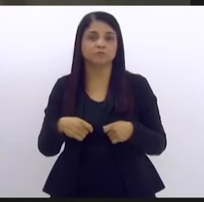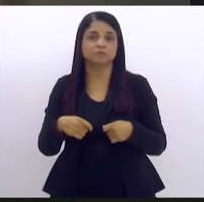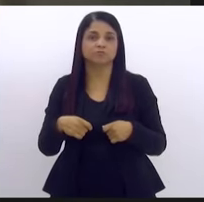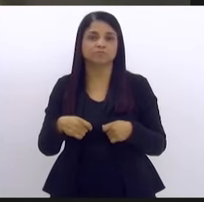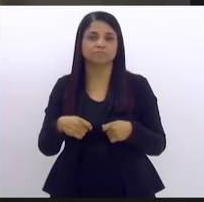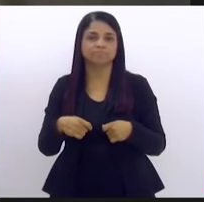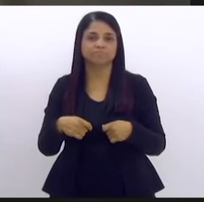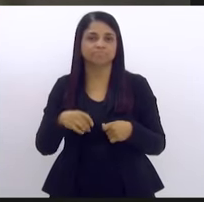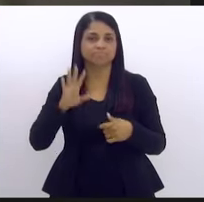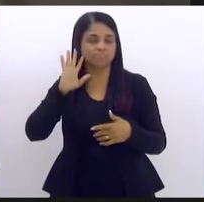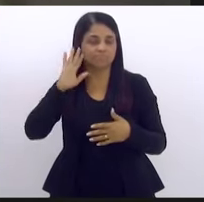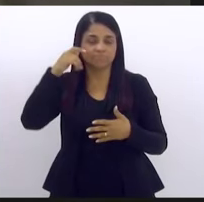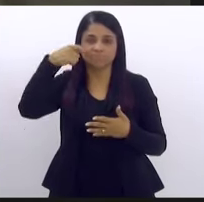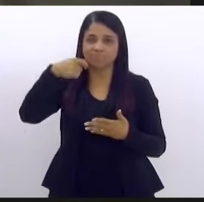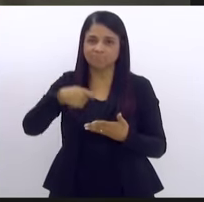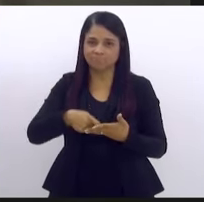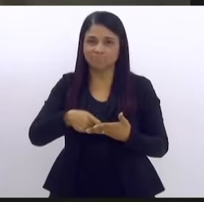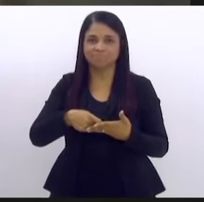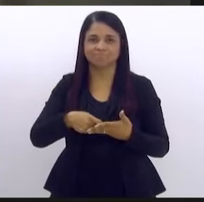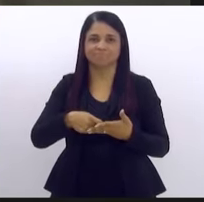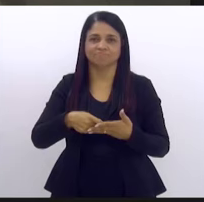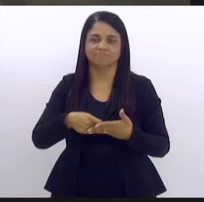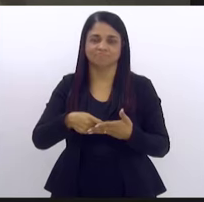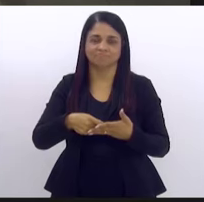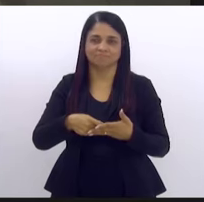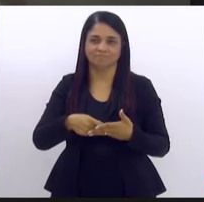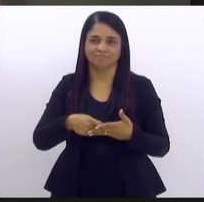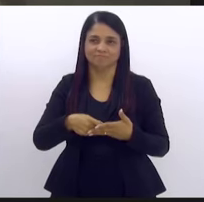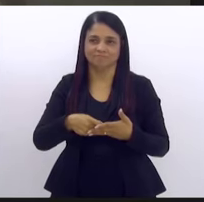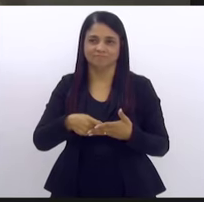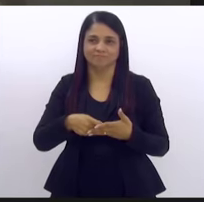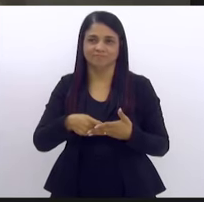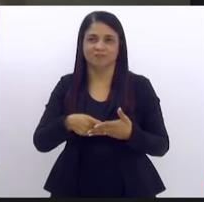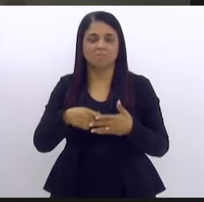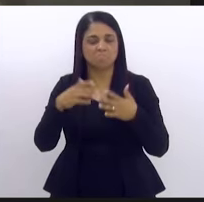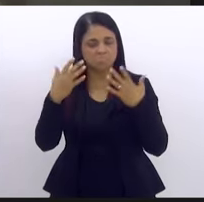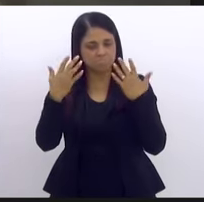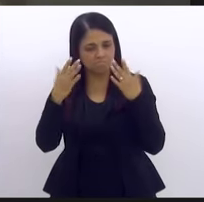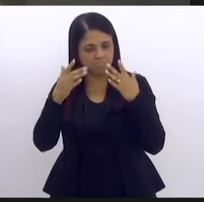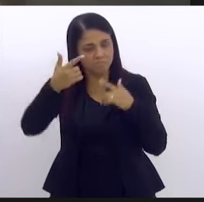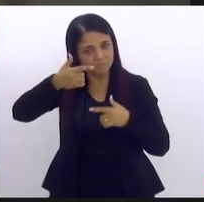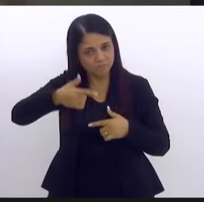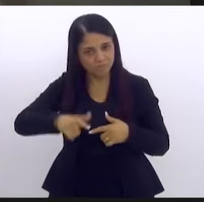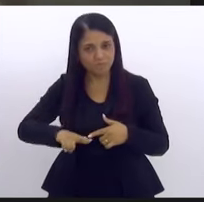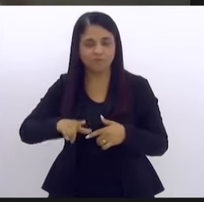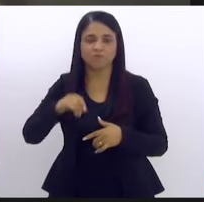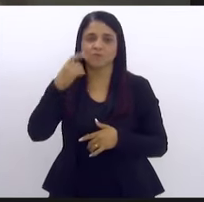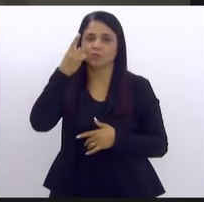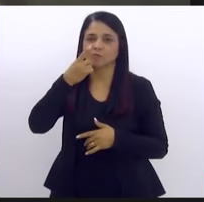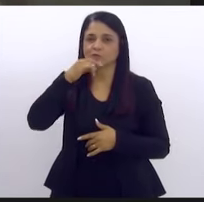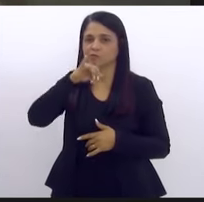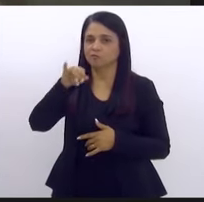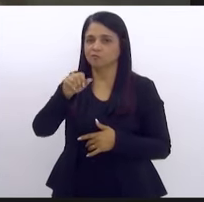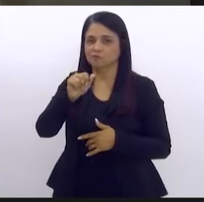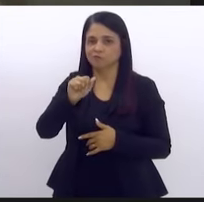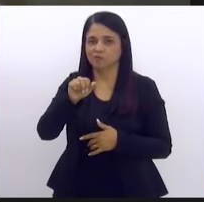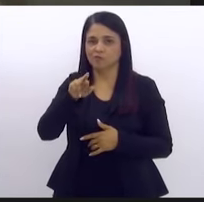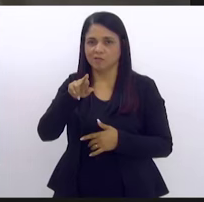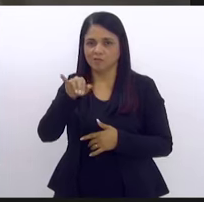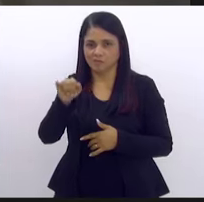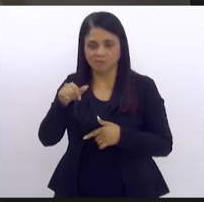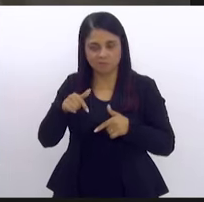questão definitiva em relação a isso. Quero mais uma vez parabenizar o deputado Jair Bittencourt por essa iniciativa que